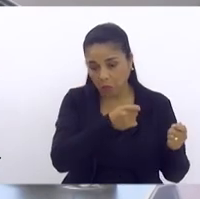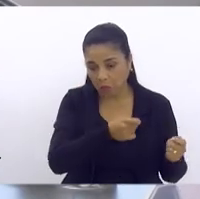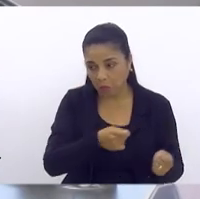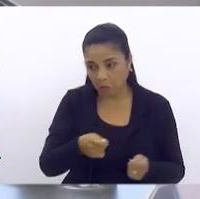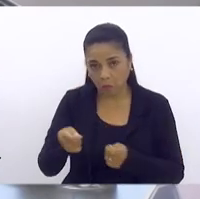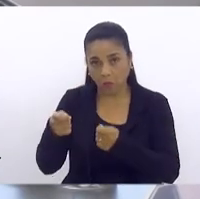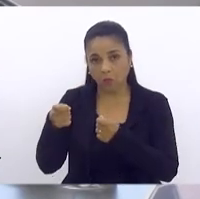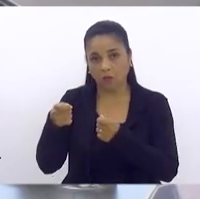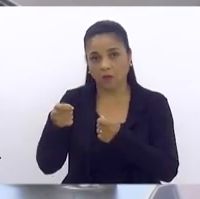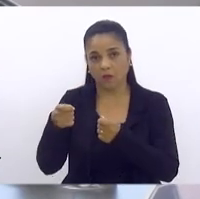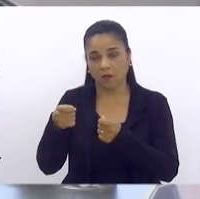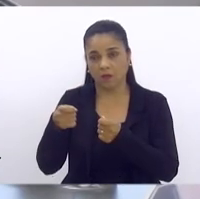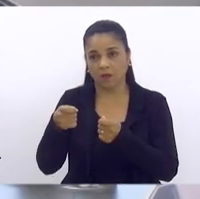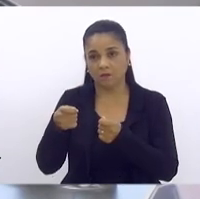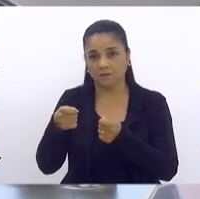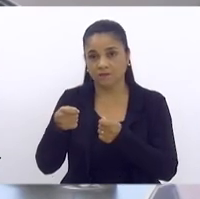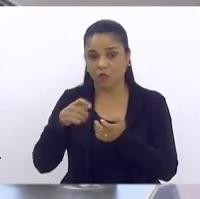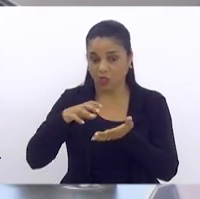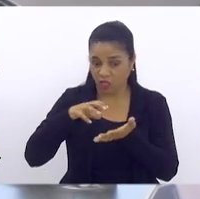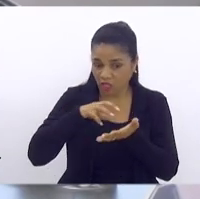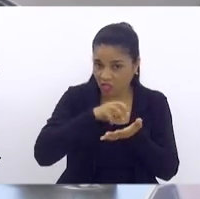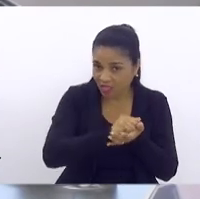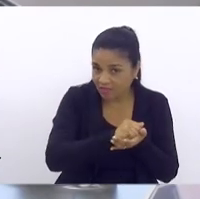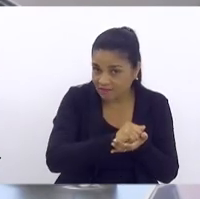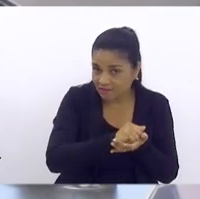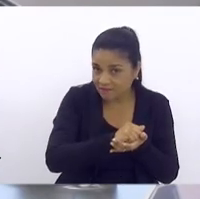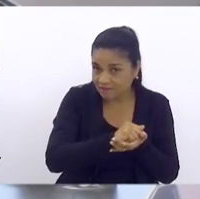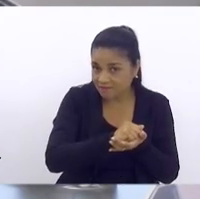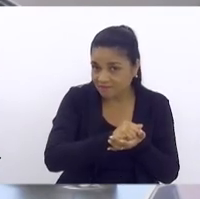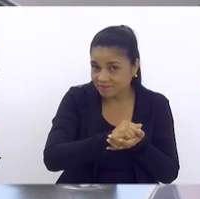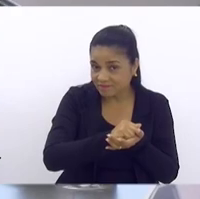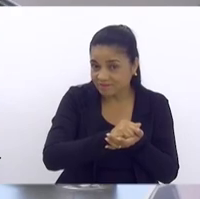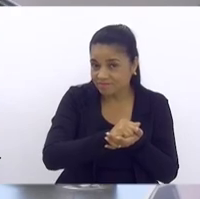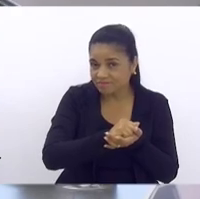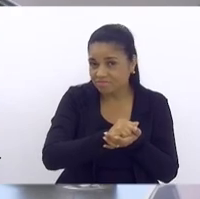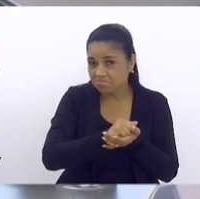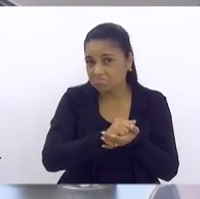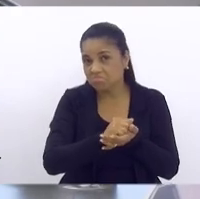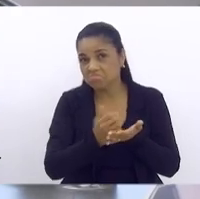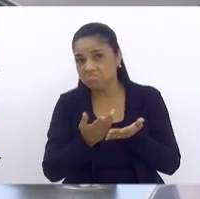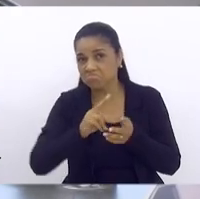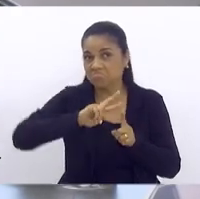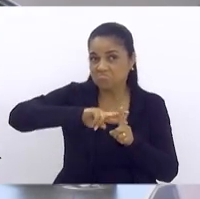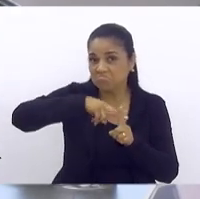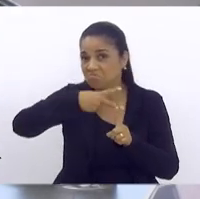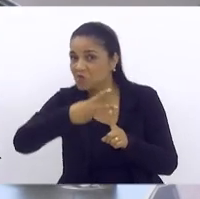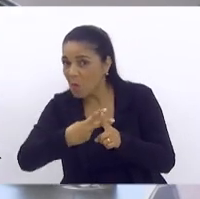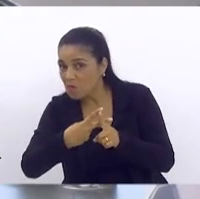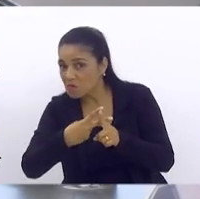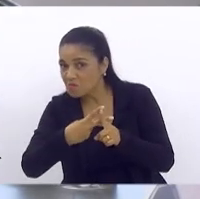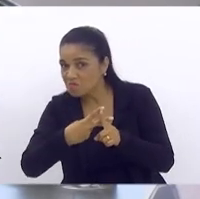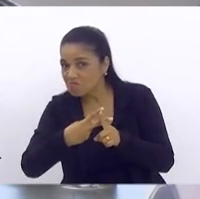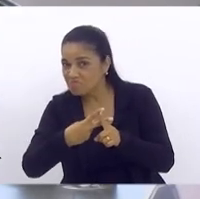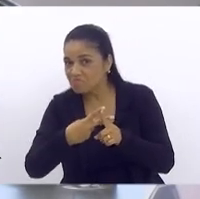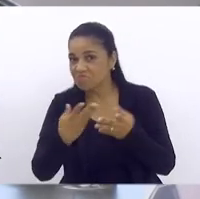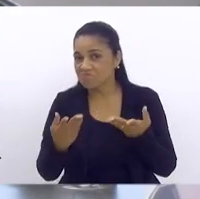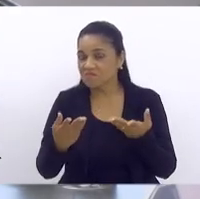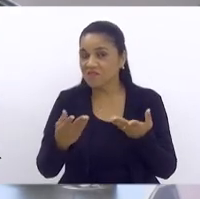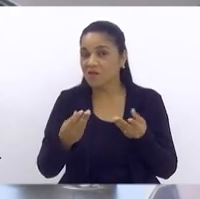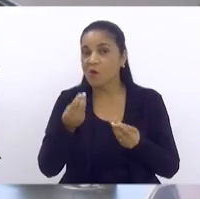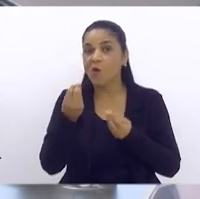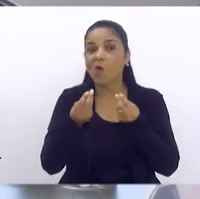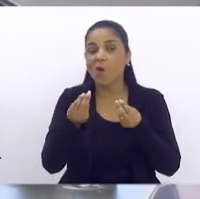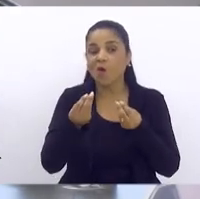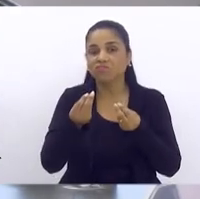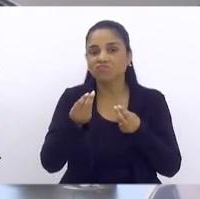Isso é o que é notificado. Notificado. A gente pode imaginar, o mínimo, o dobro. Eu estou só dizendo como é que é a